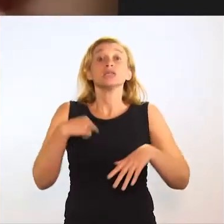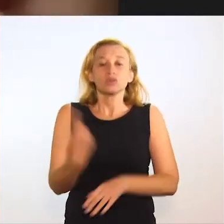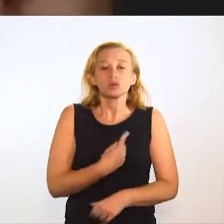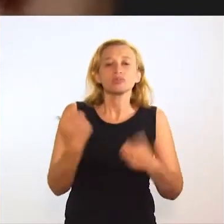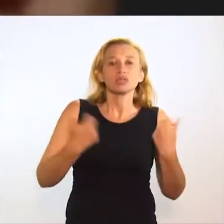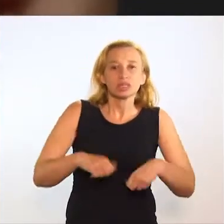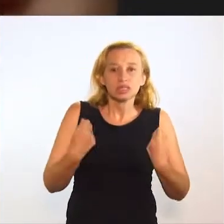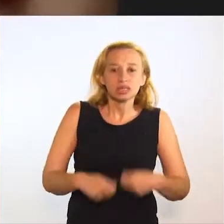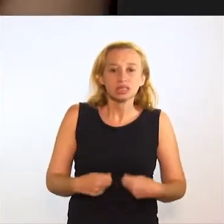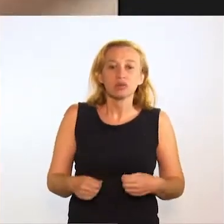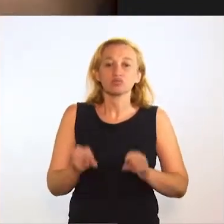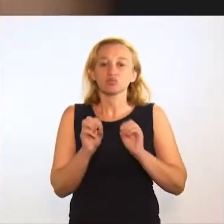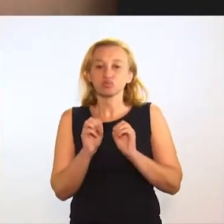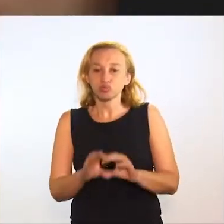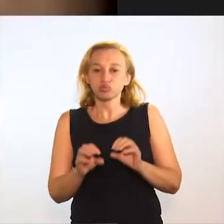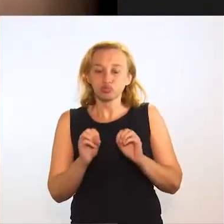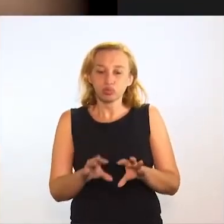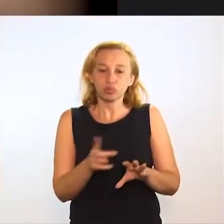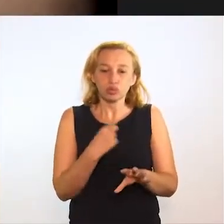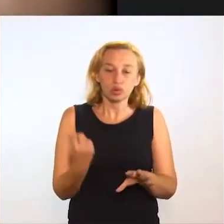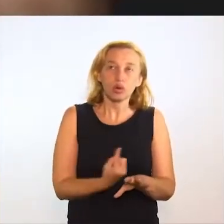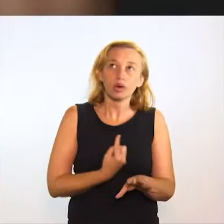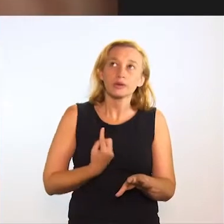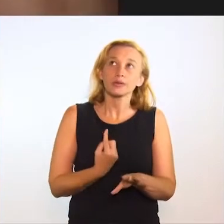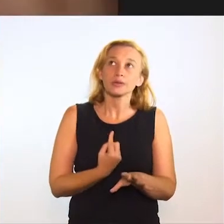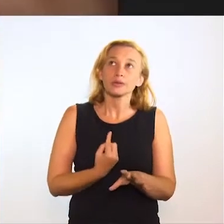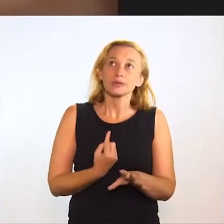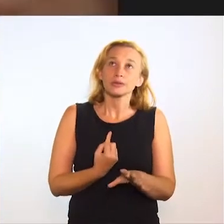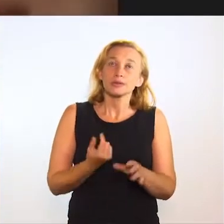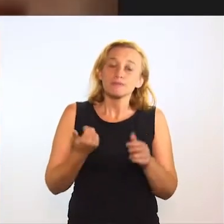precisou, através da educação,